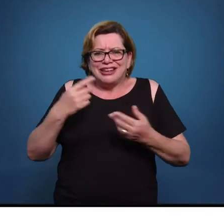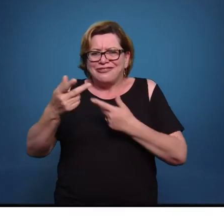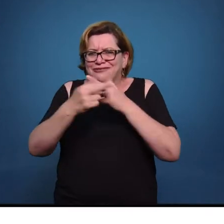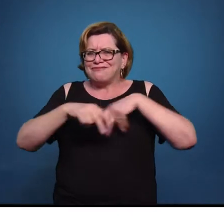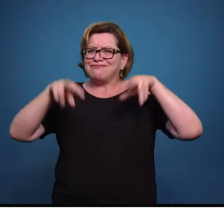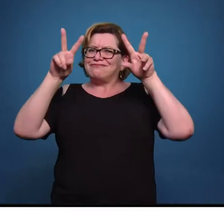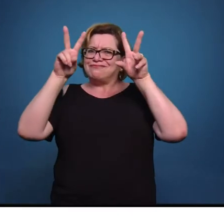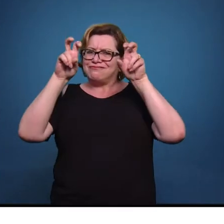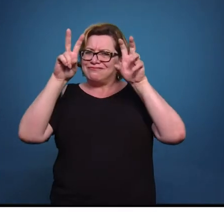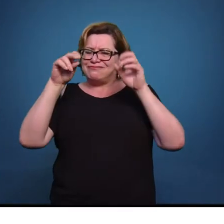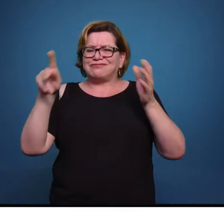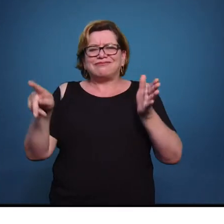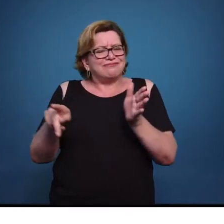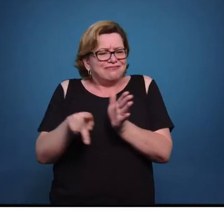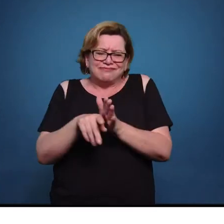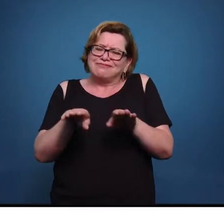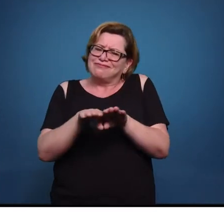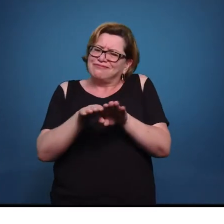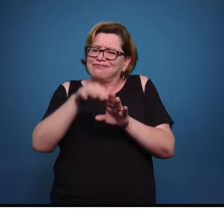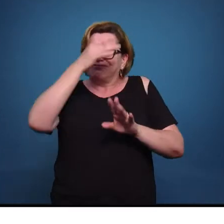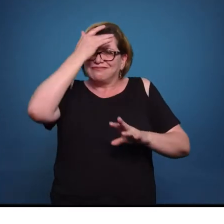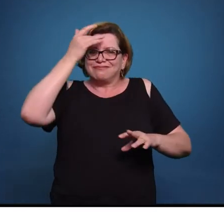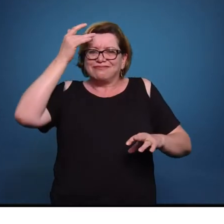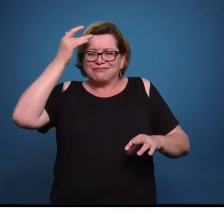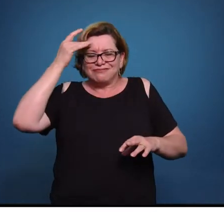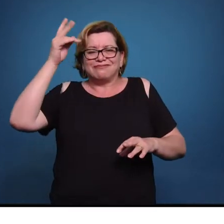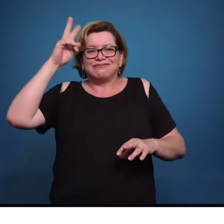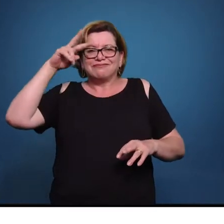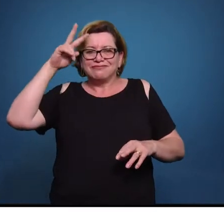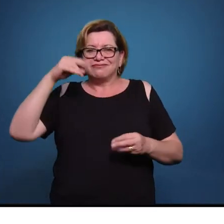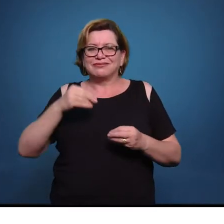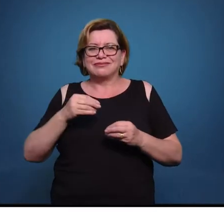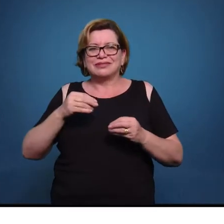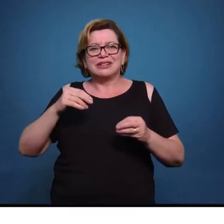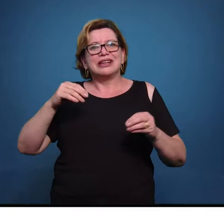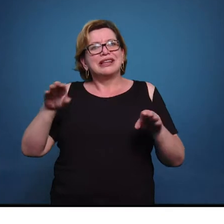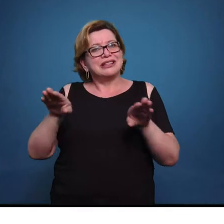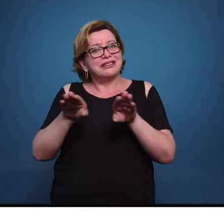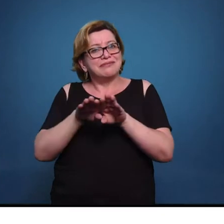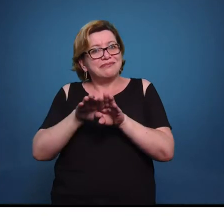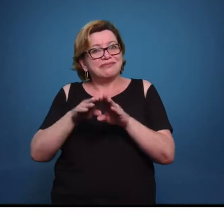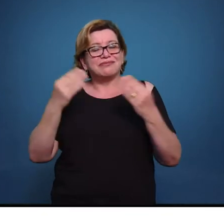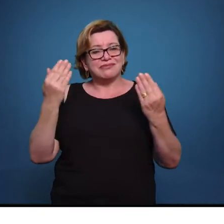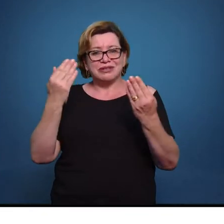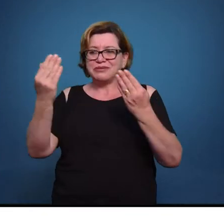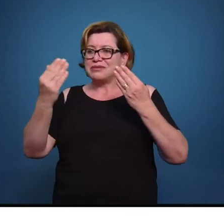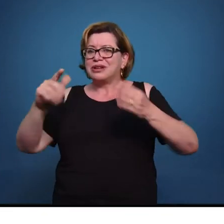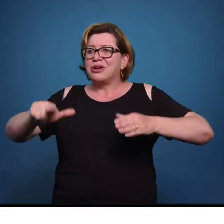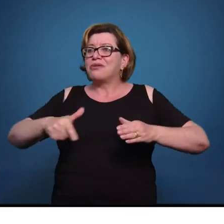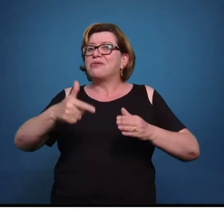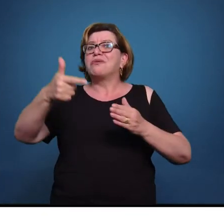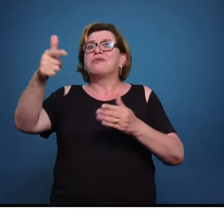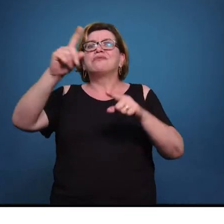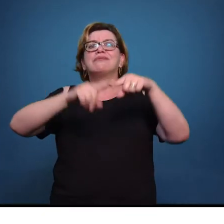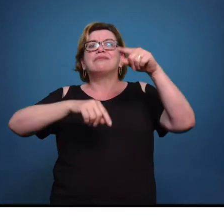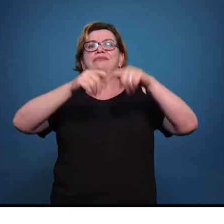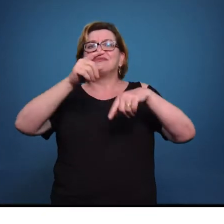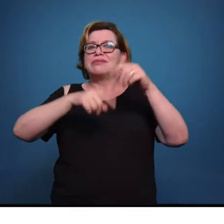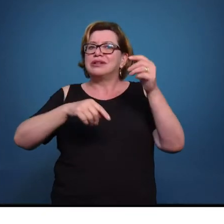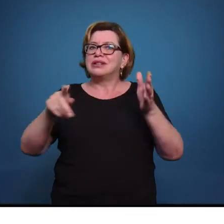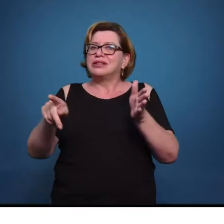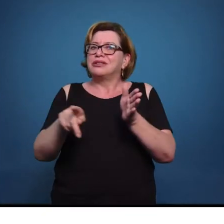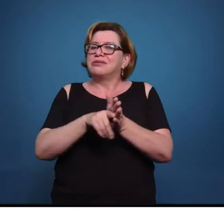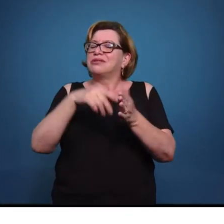de determinado personagem de um tempo histórico. Mais do que isso, podemos cruzar com outras fontes reconhecidas no universo